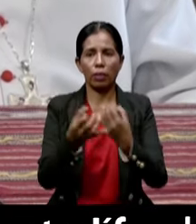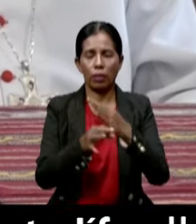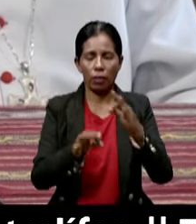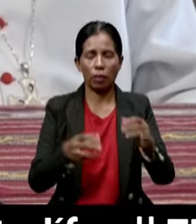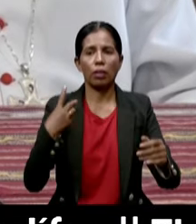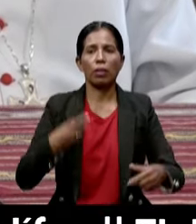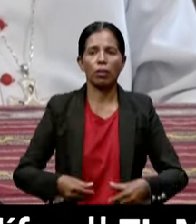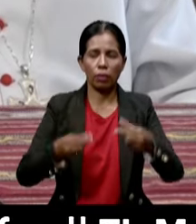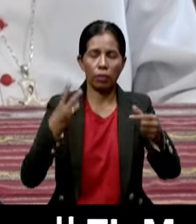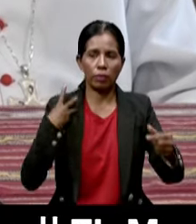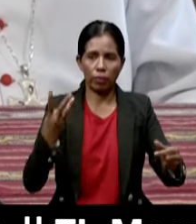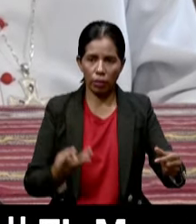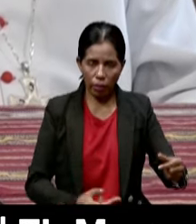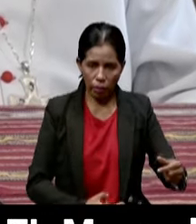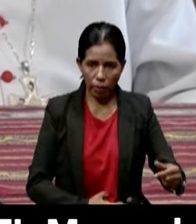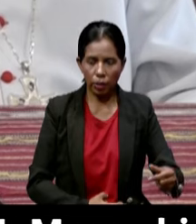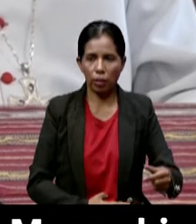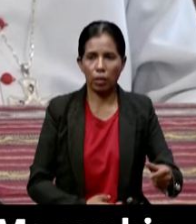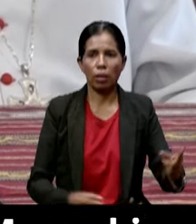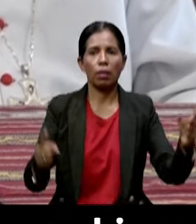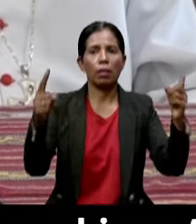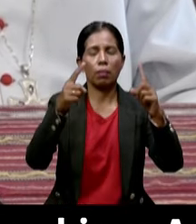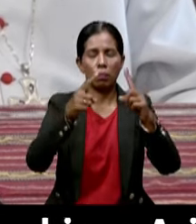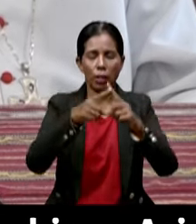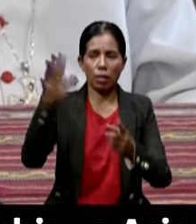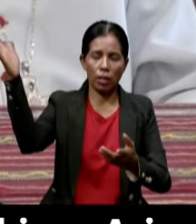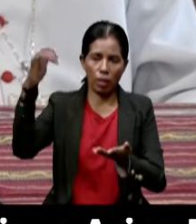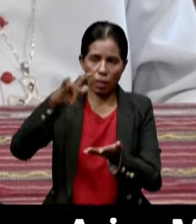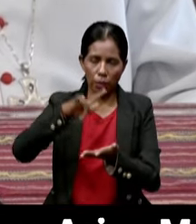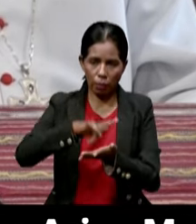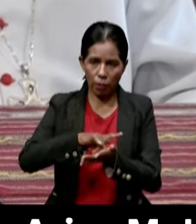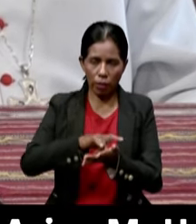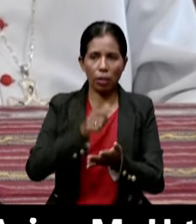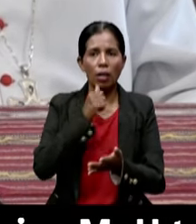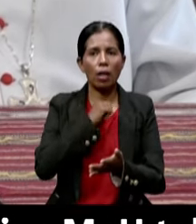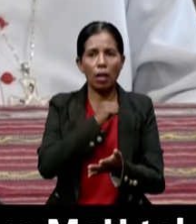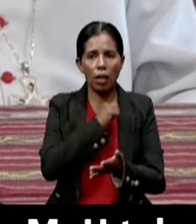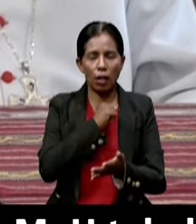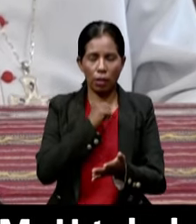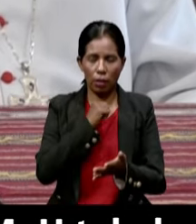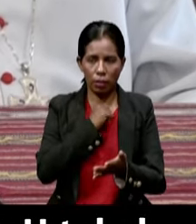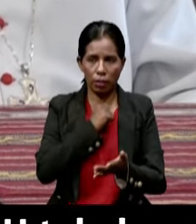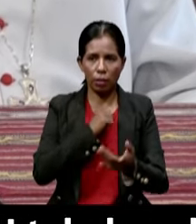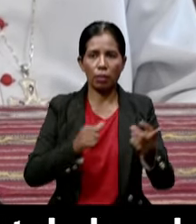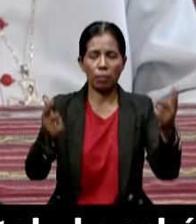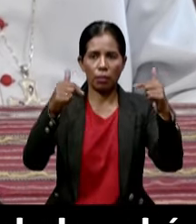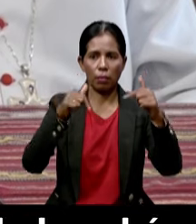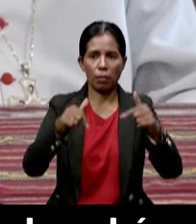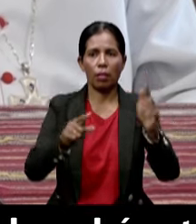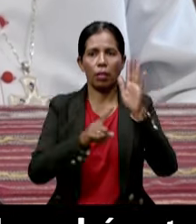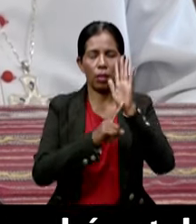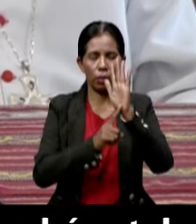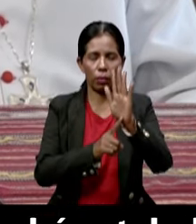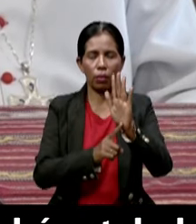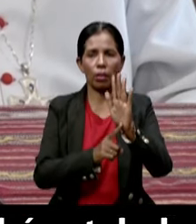boas-vindas rápida, dizemos, no aeroporto, o Papa se deslocará para a Nunciatura